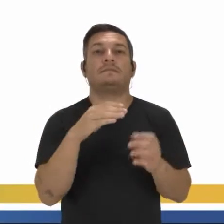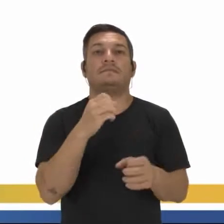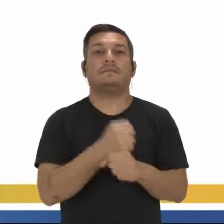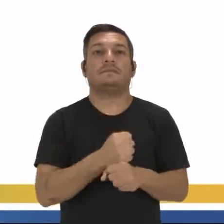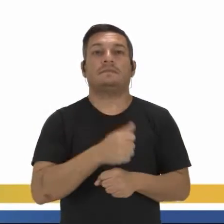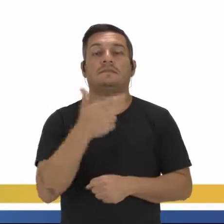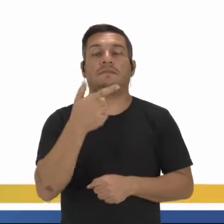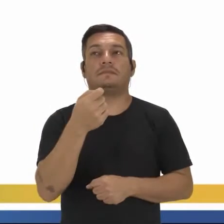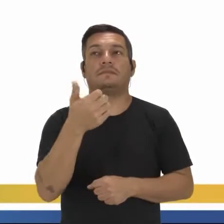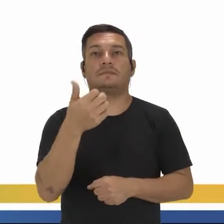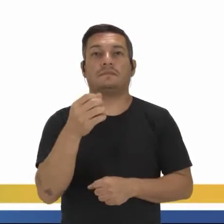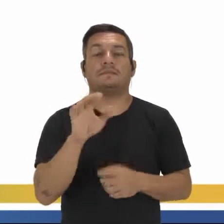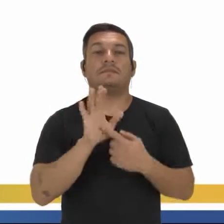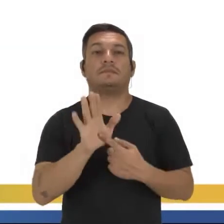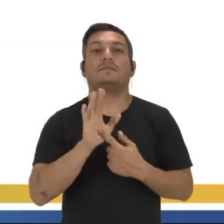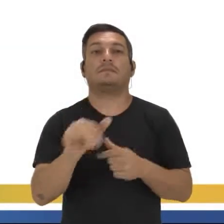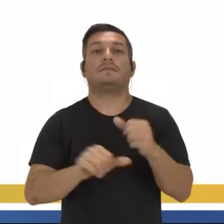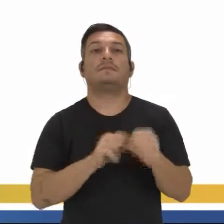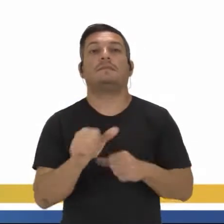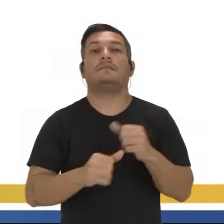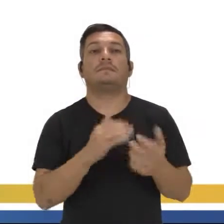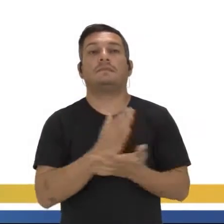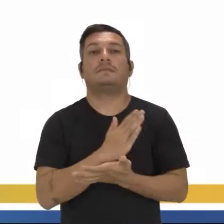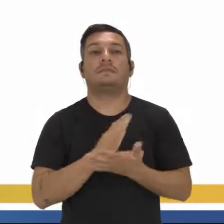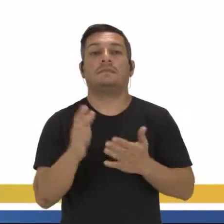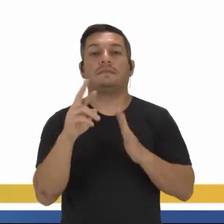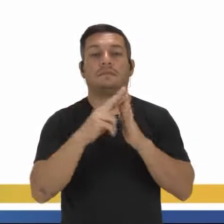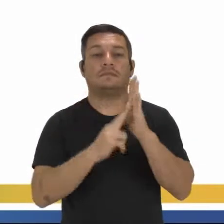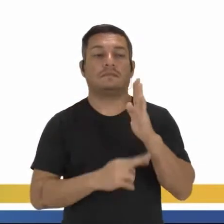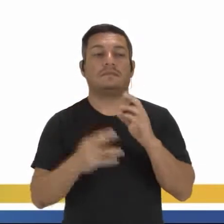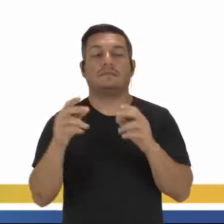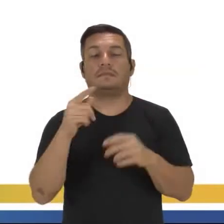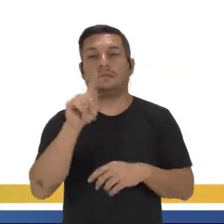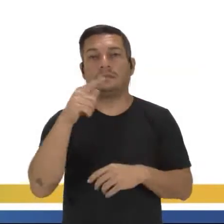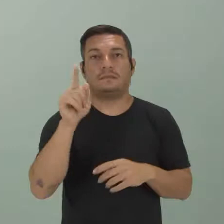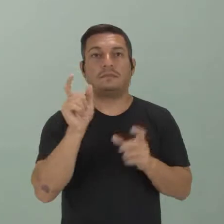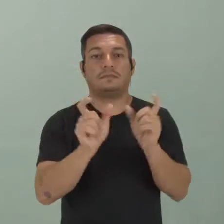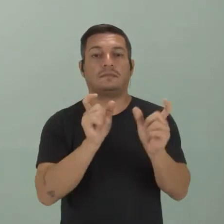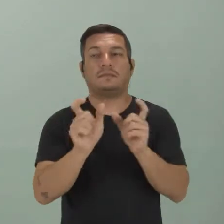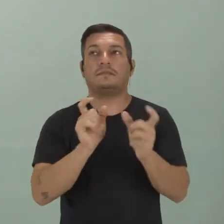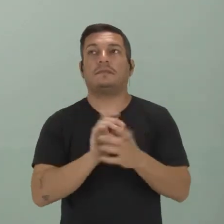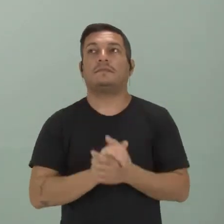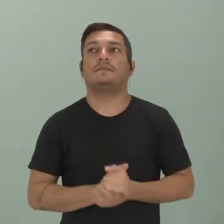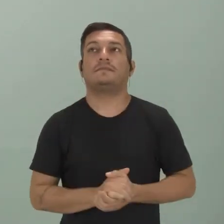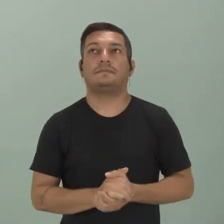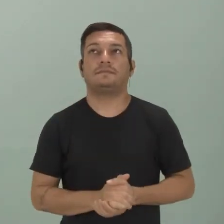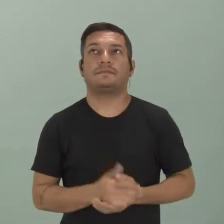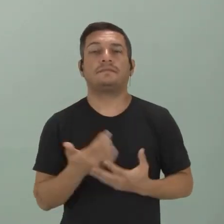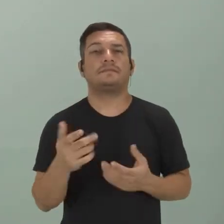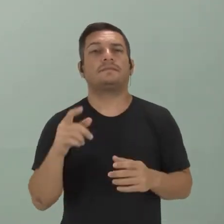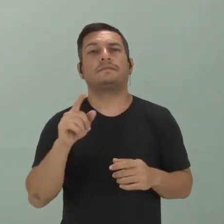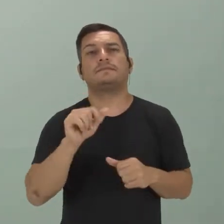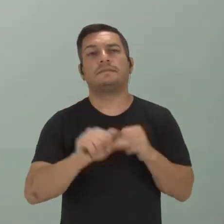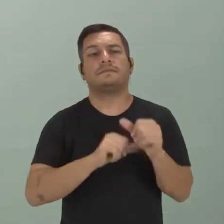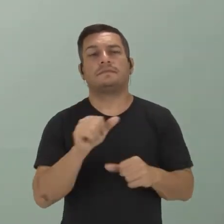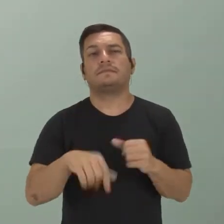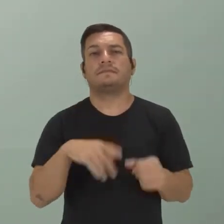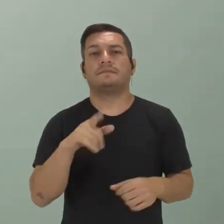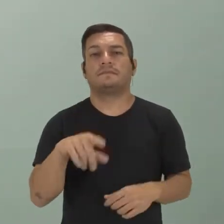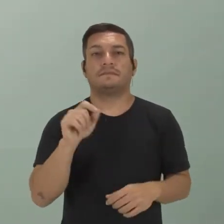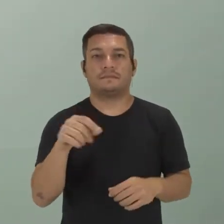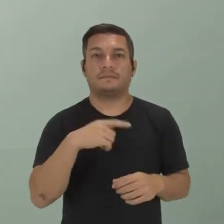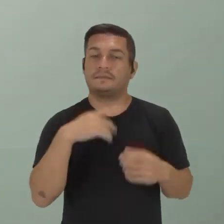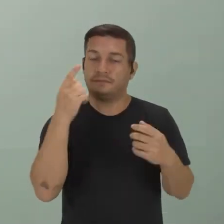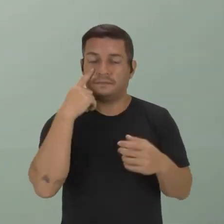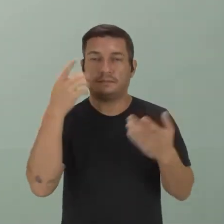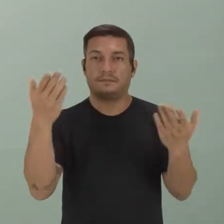2016, apresentou algumas alterações em relação às regras de acentuação das palavras. Que alterações foram essas? E é o que nós